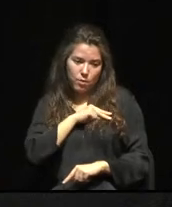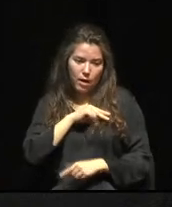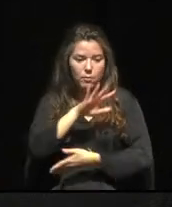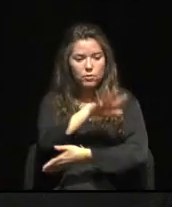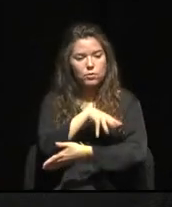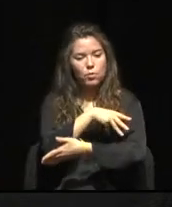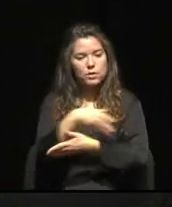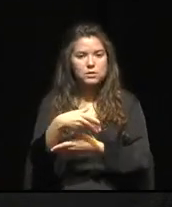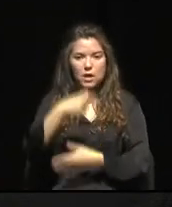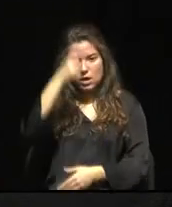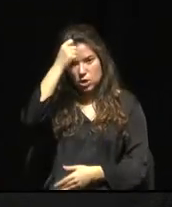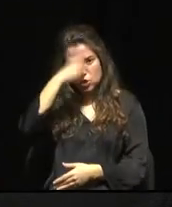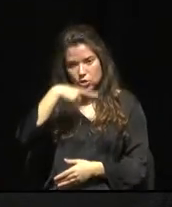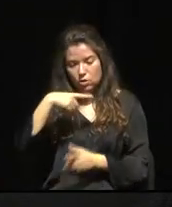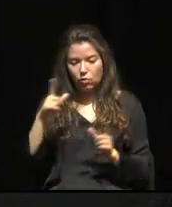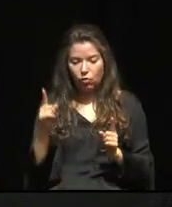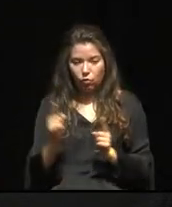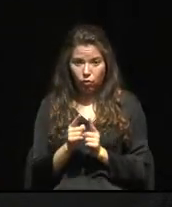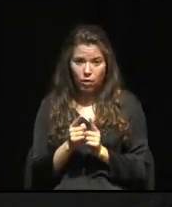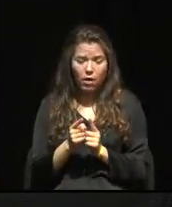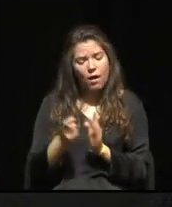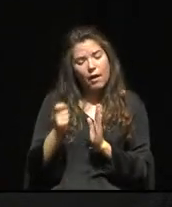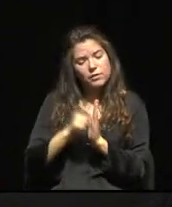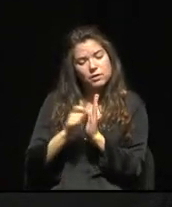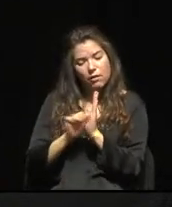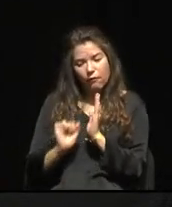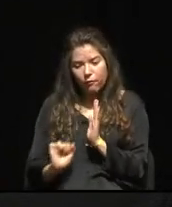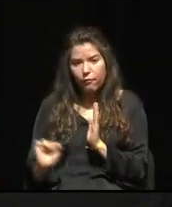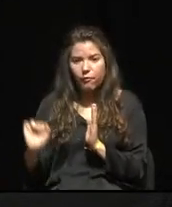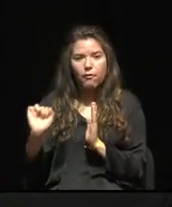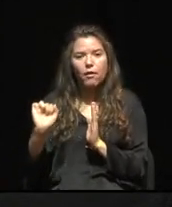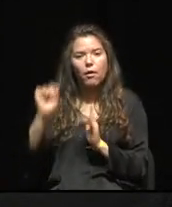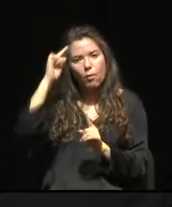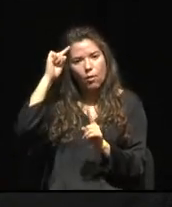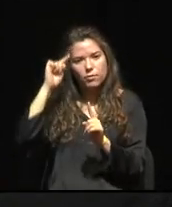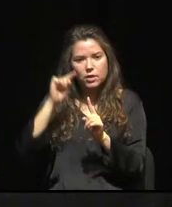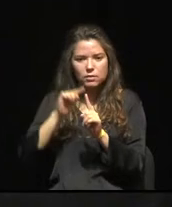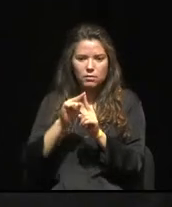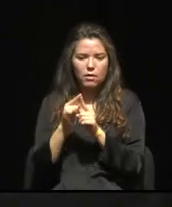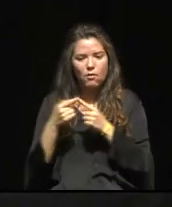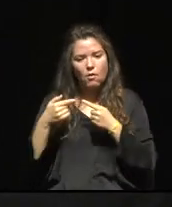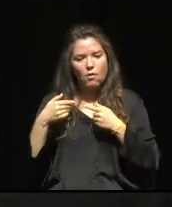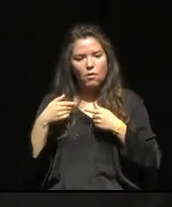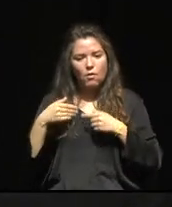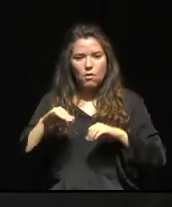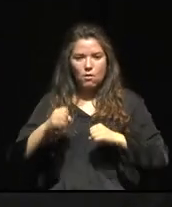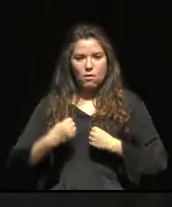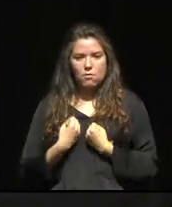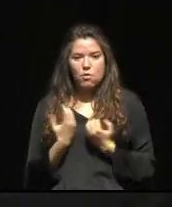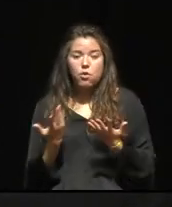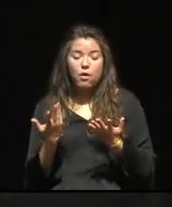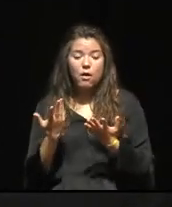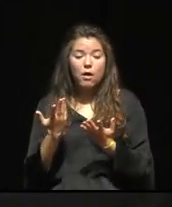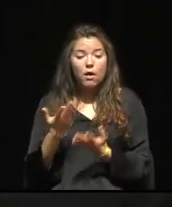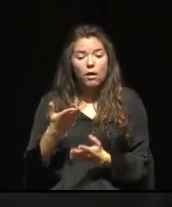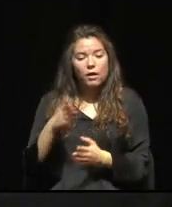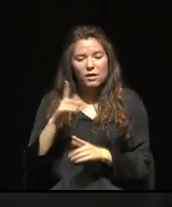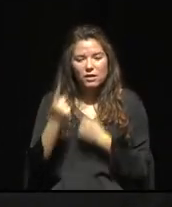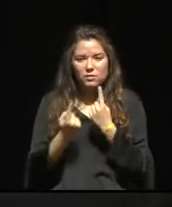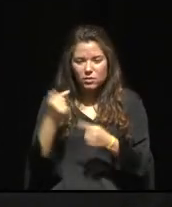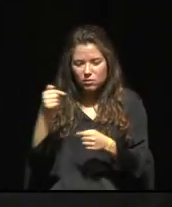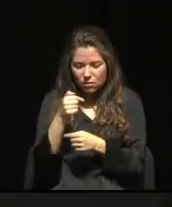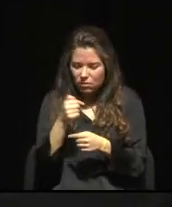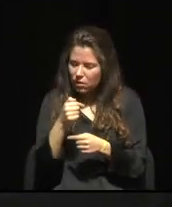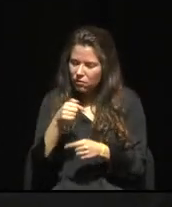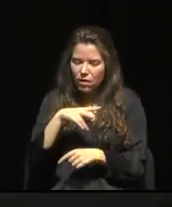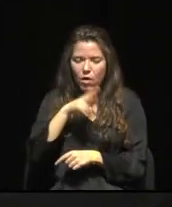e contos a escrita era para si uma via para exorcizar os seus Fantasmas Há momentos em que o pessimismo é terrível